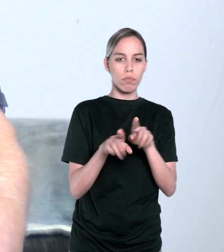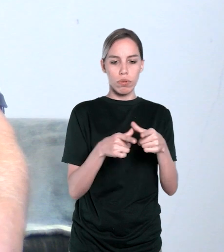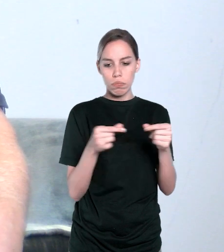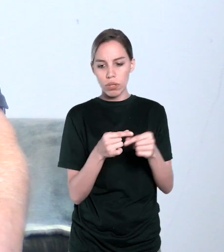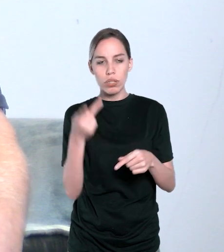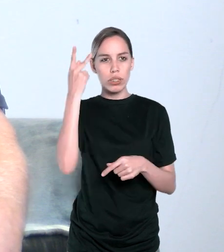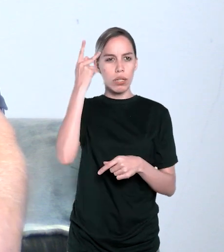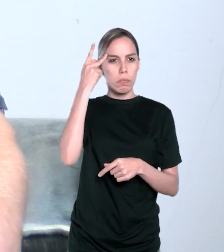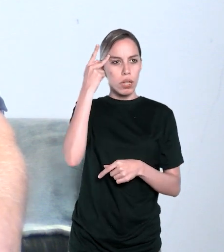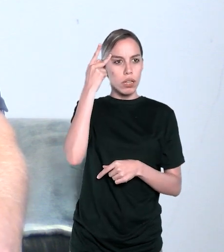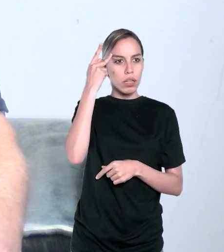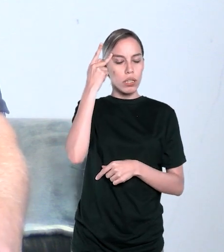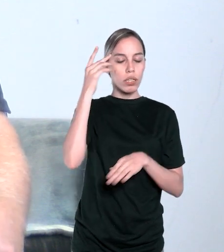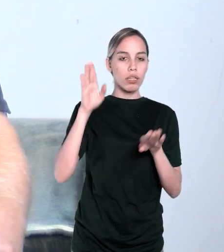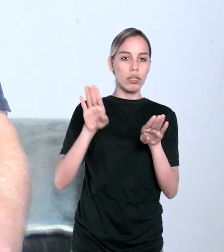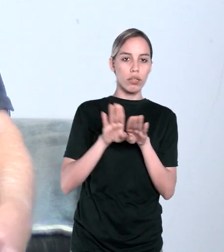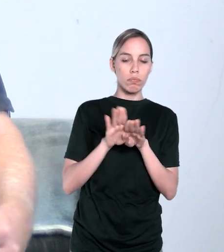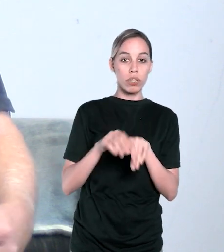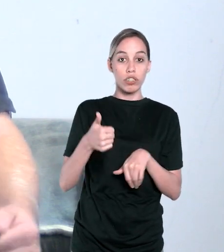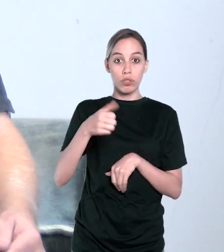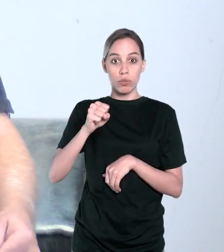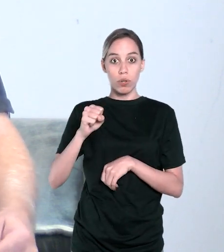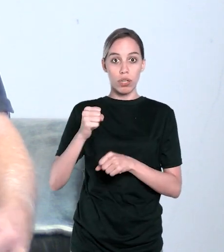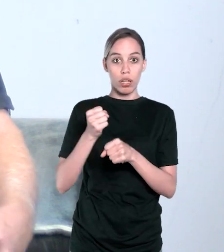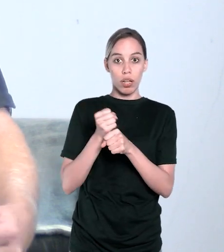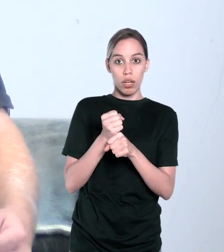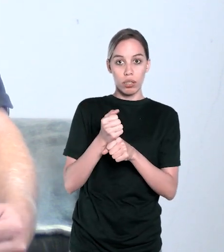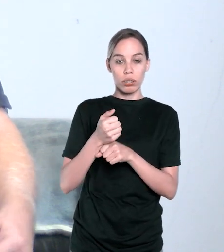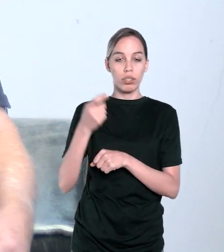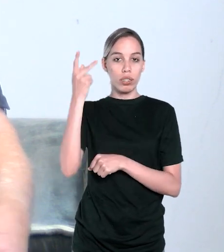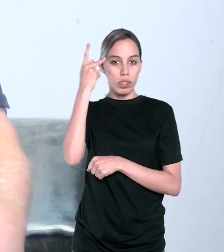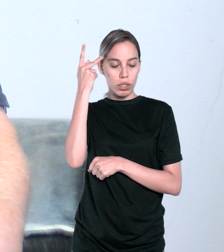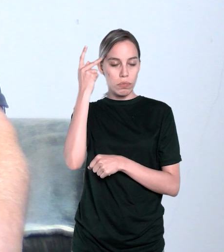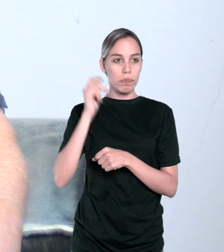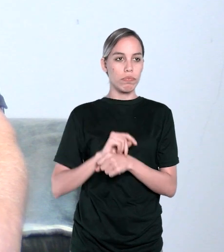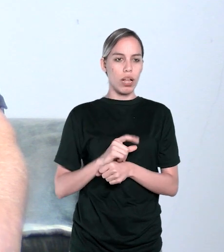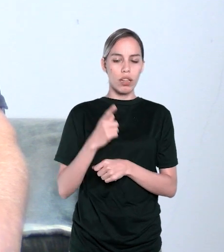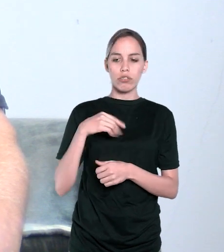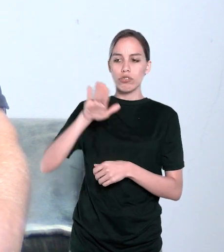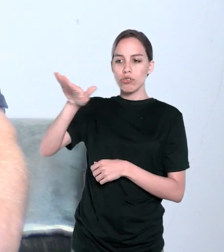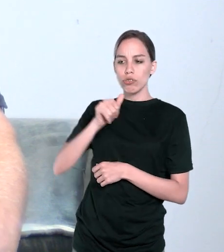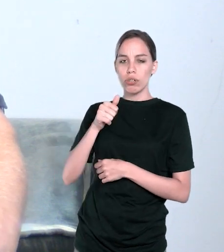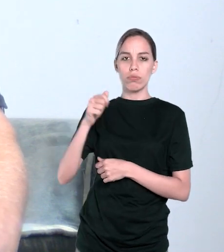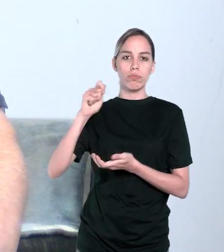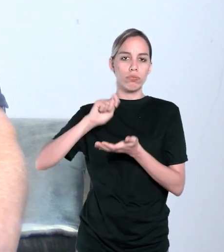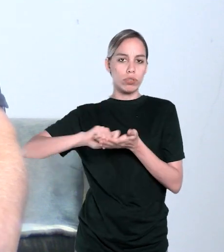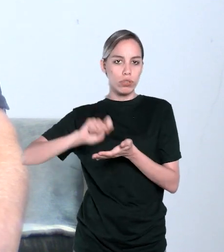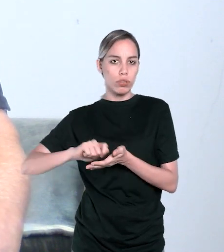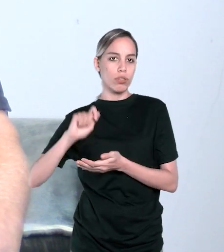escuro. 18 anos no Sesc São Paulo e traz escritores e escritoras para conversar com o